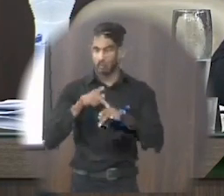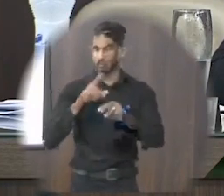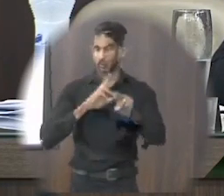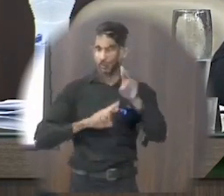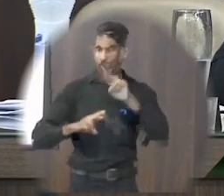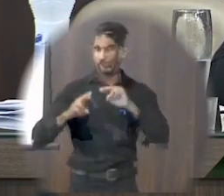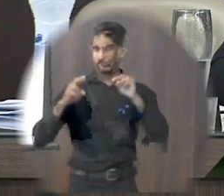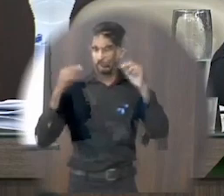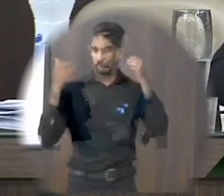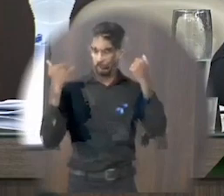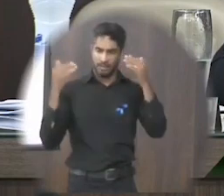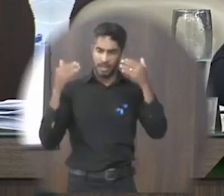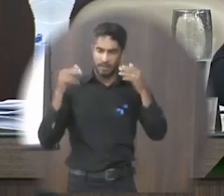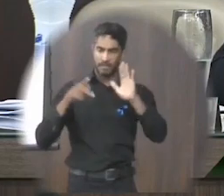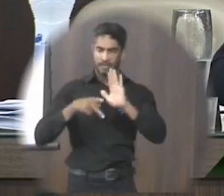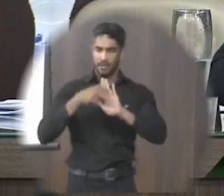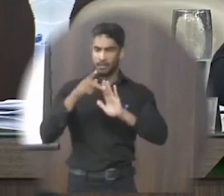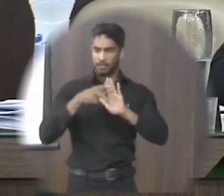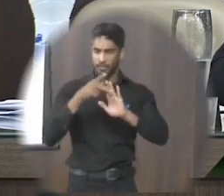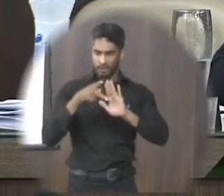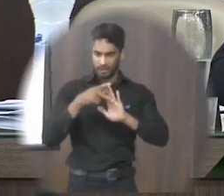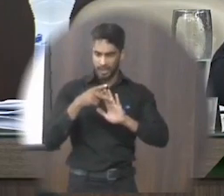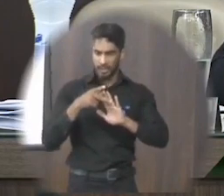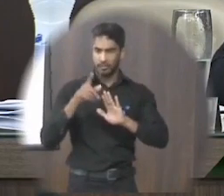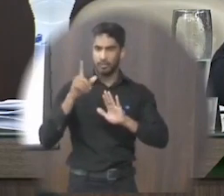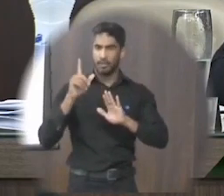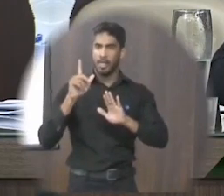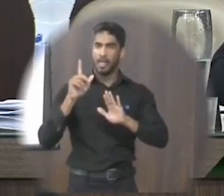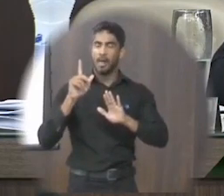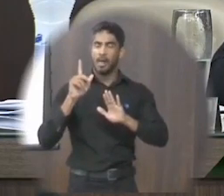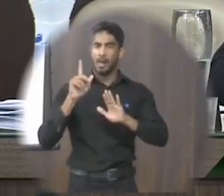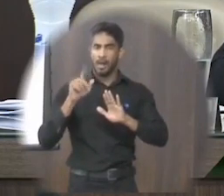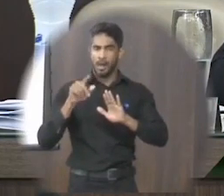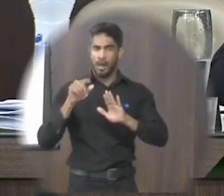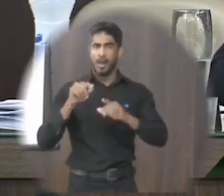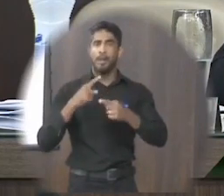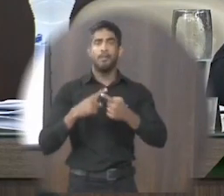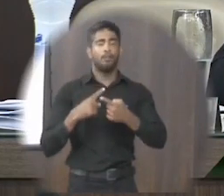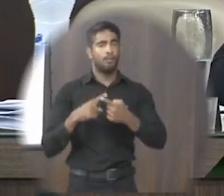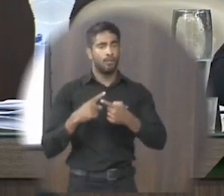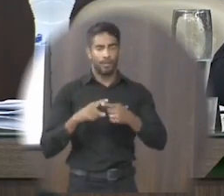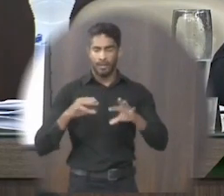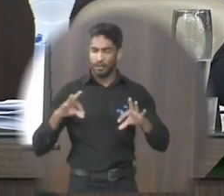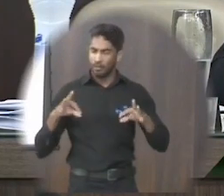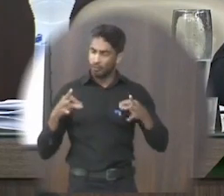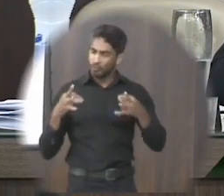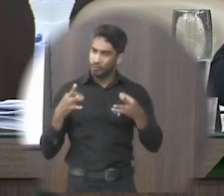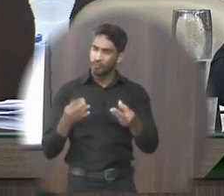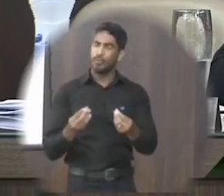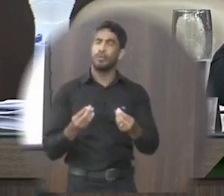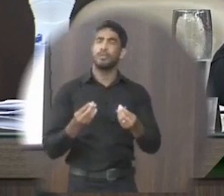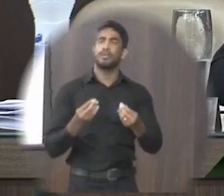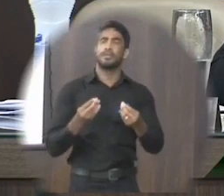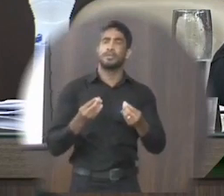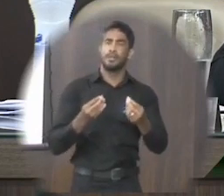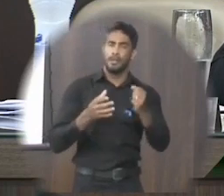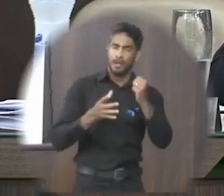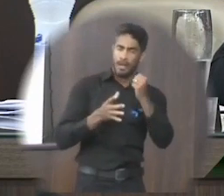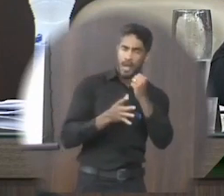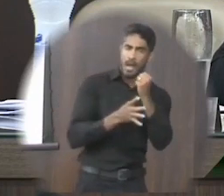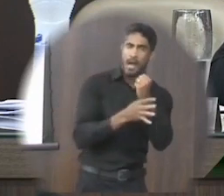de aplausos que eu fiz aqui para o Rogério Greco, é um jurista renomado, é porque todas as vezes que as forças de